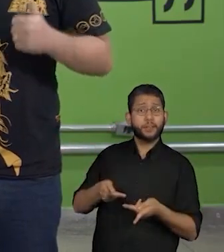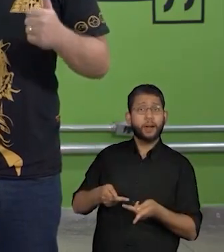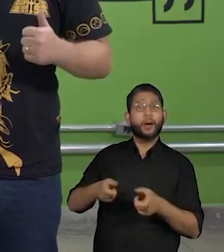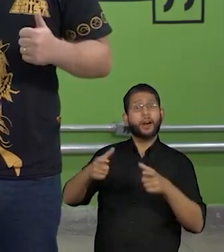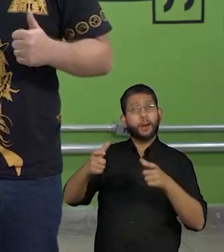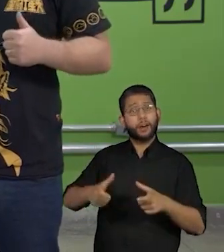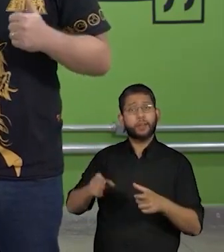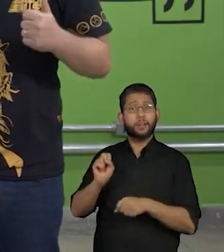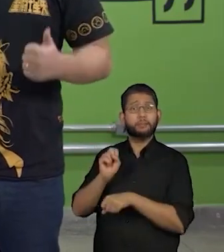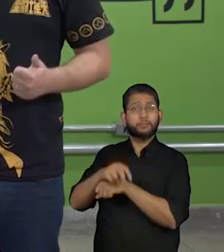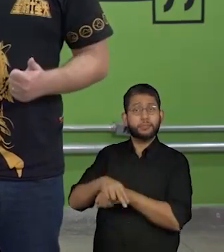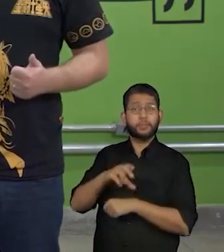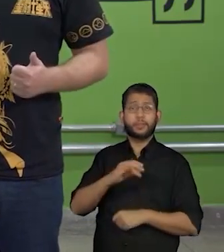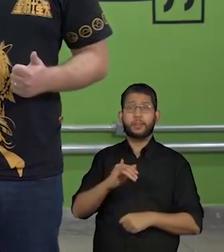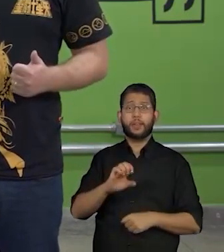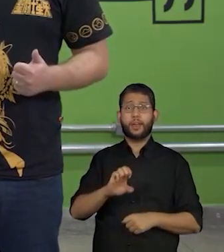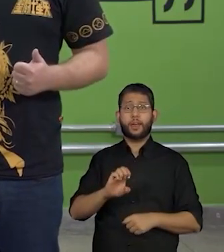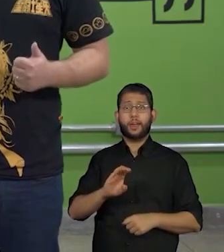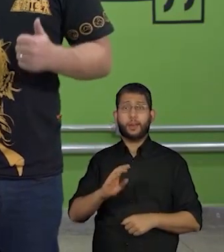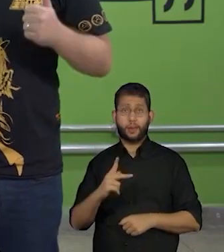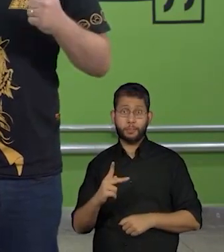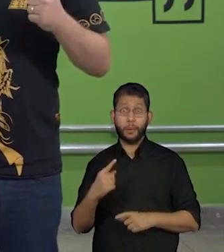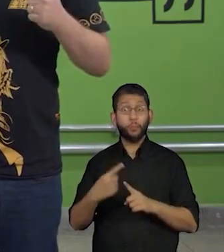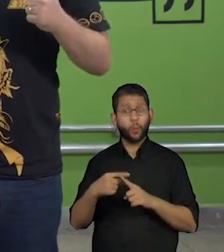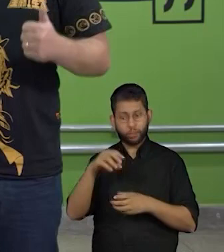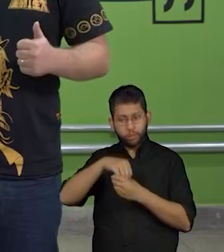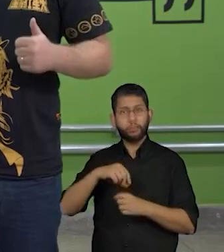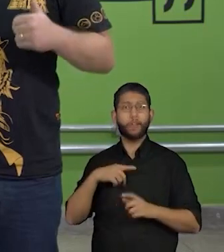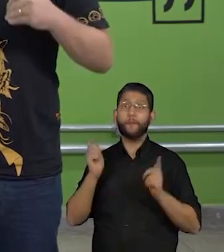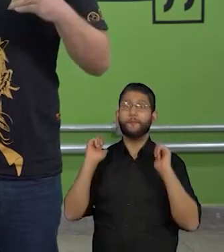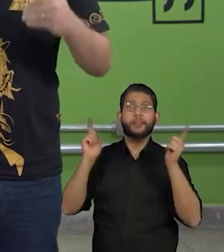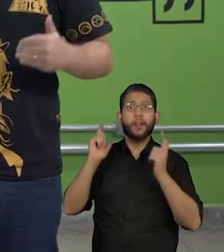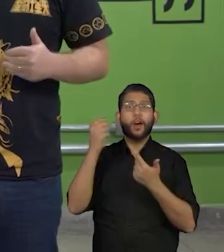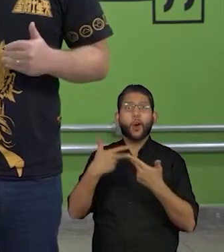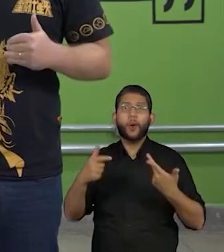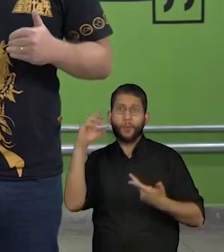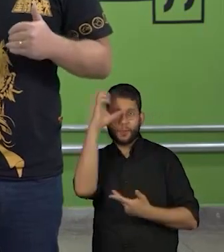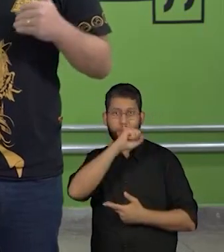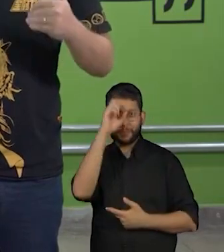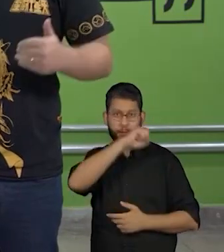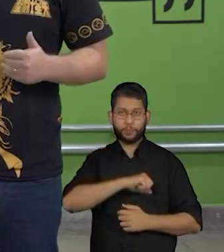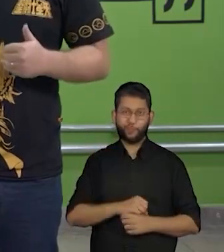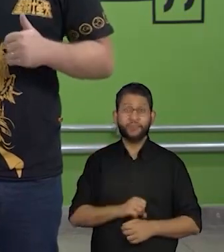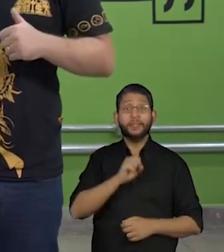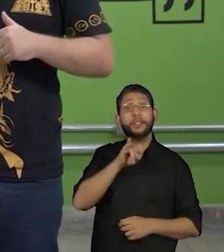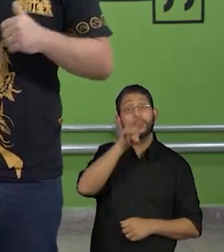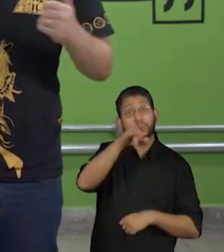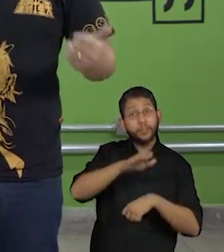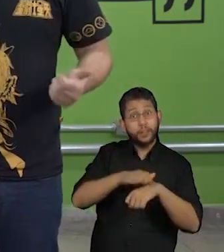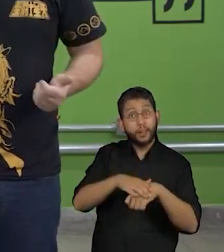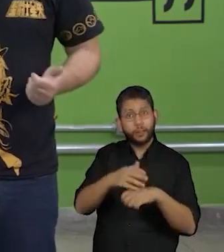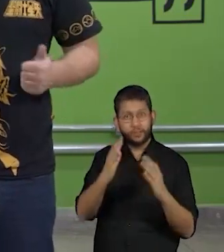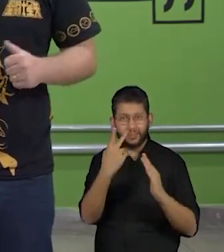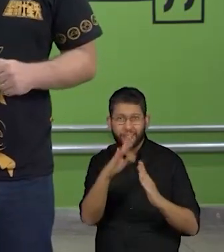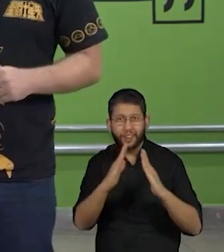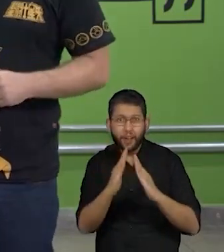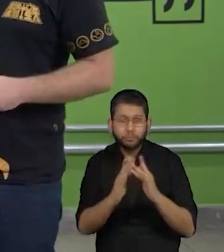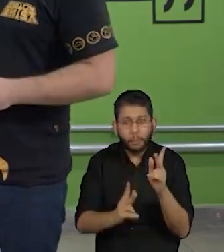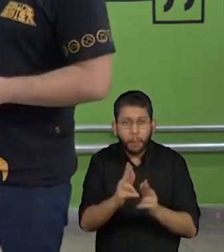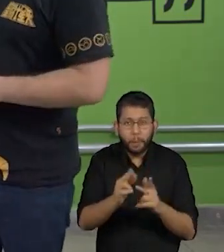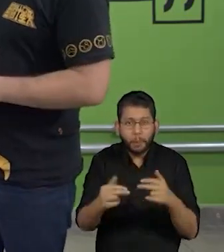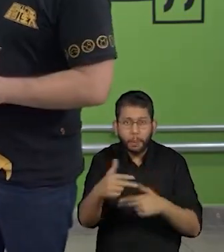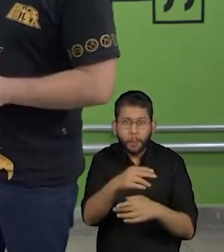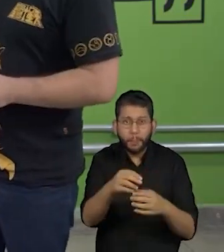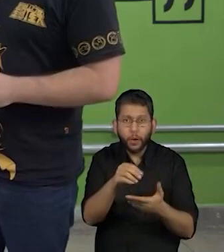se divertir e aprender aqui conosco. Se vocês fizerem os jogos de vocês, tirem foto, compartilhem nas redes